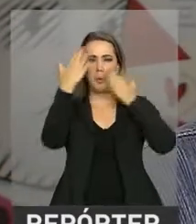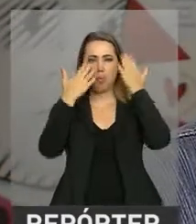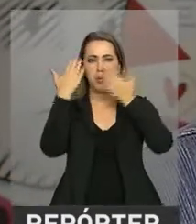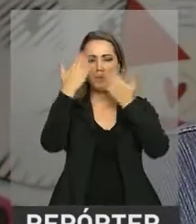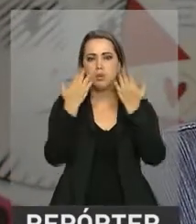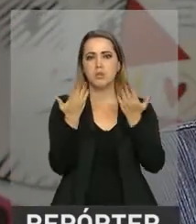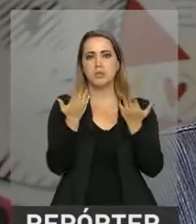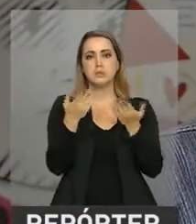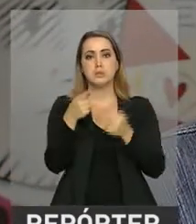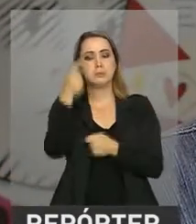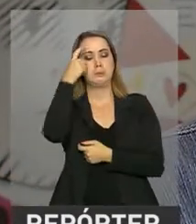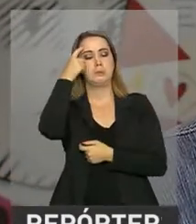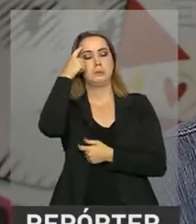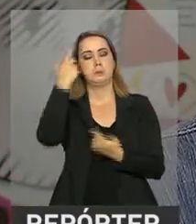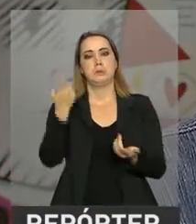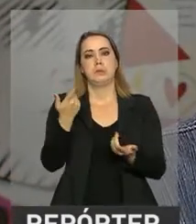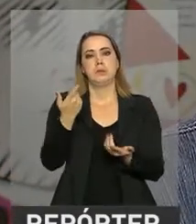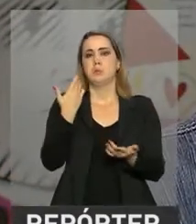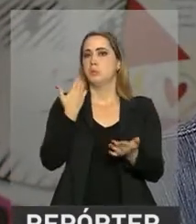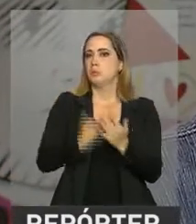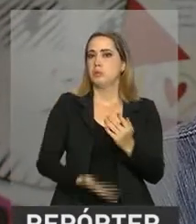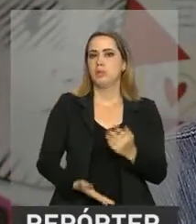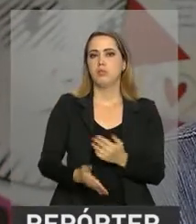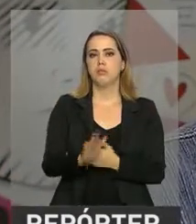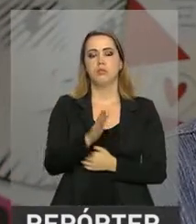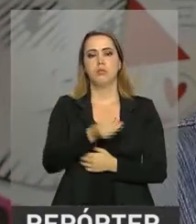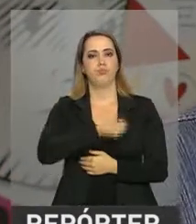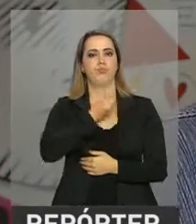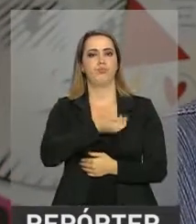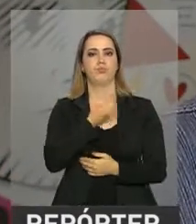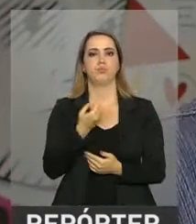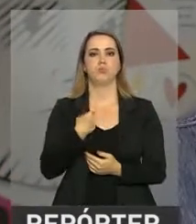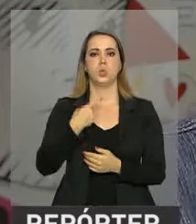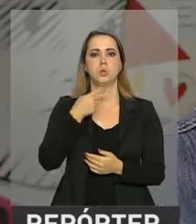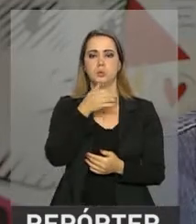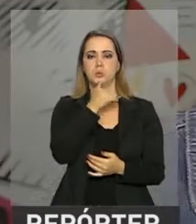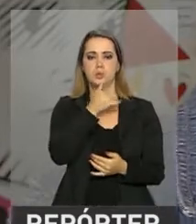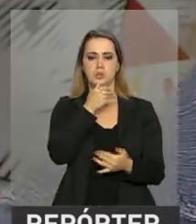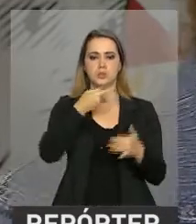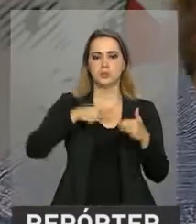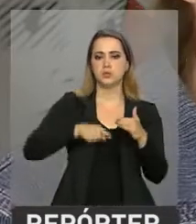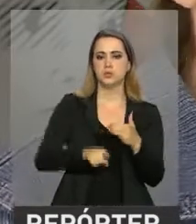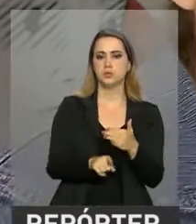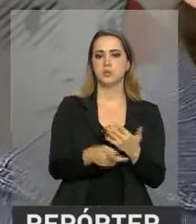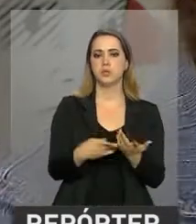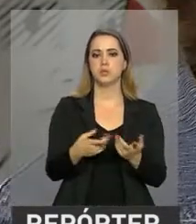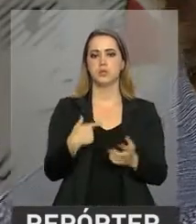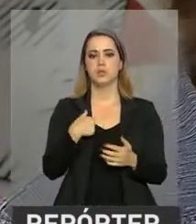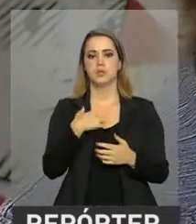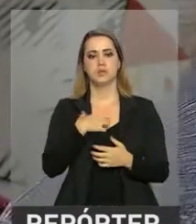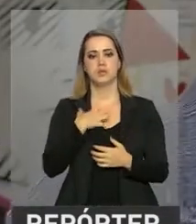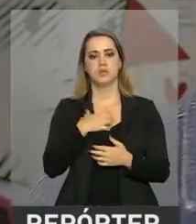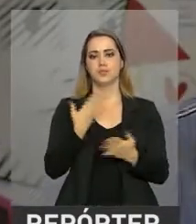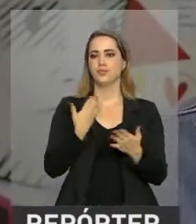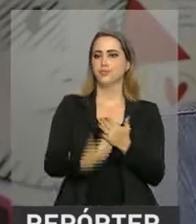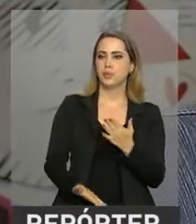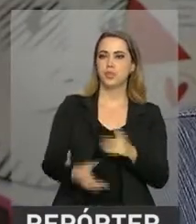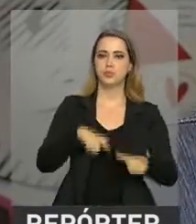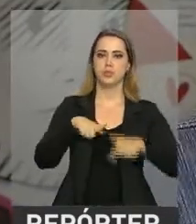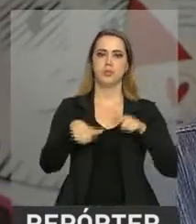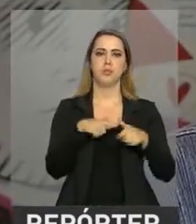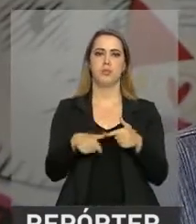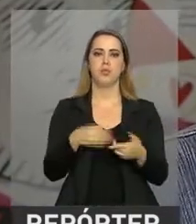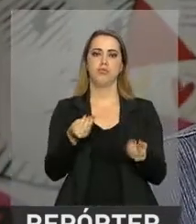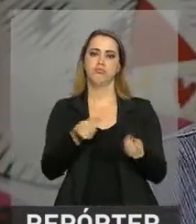volta de perder essa é a vida mesmo é ficar deprimido não tem como né pai deixa de trabalhar deixar de